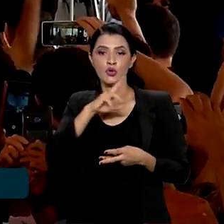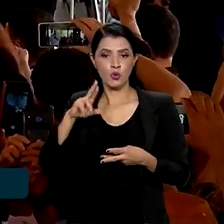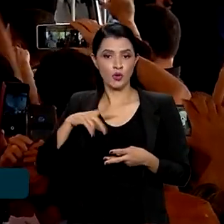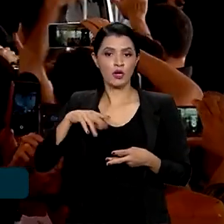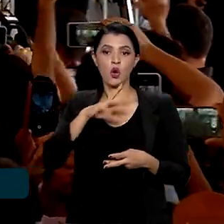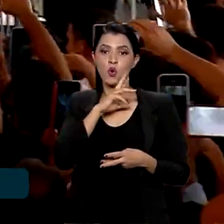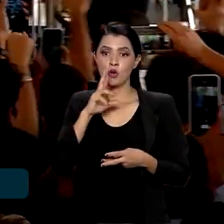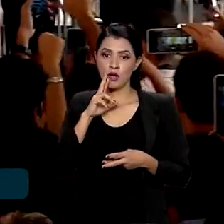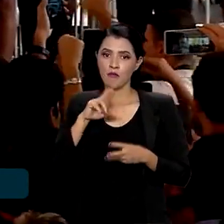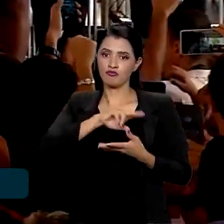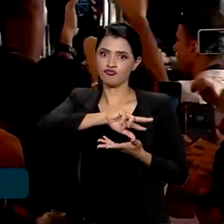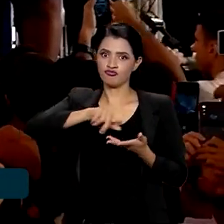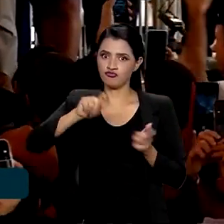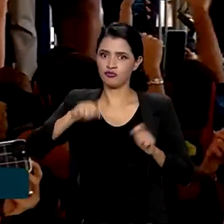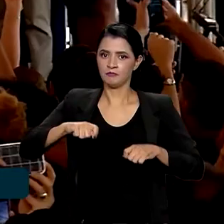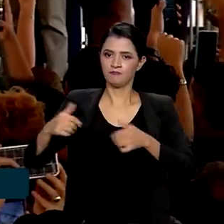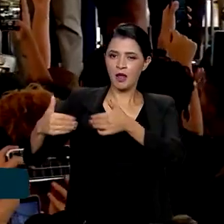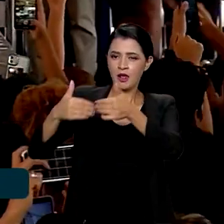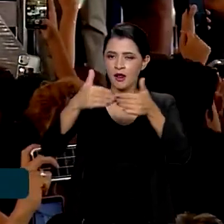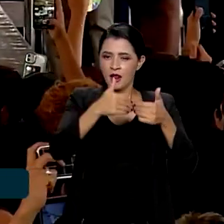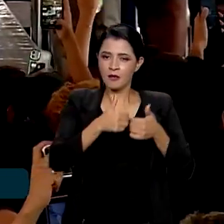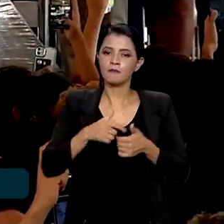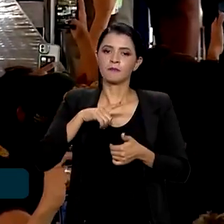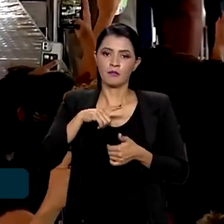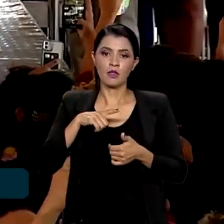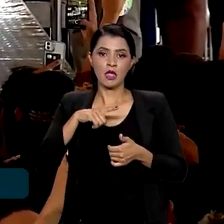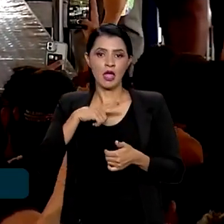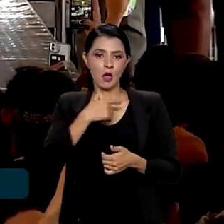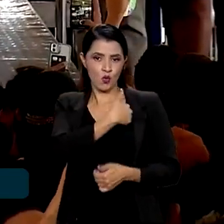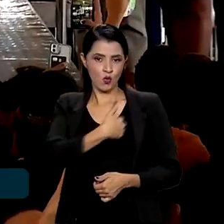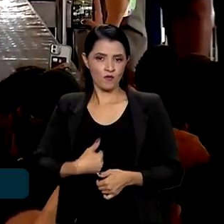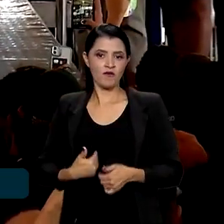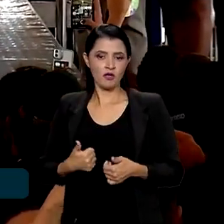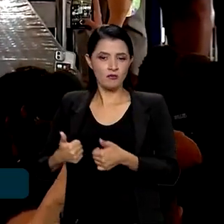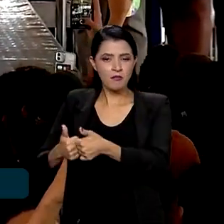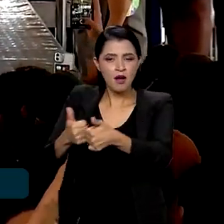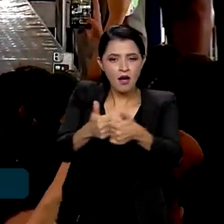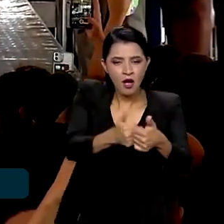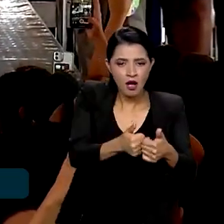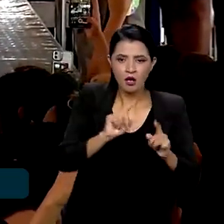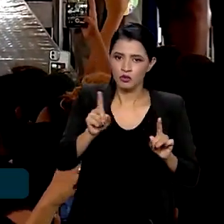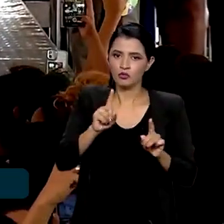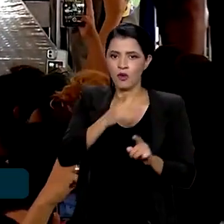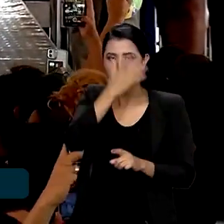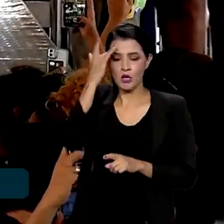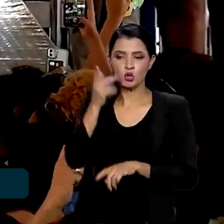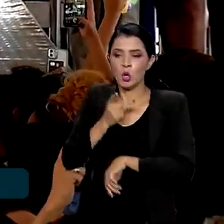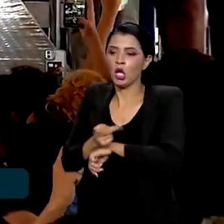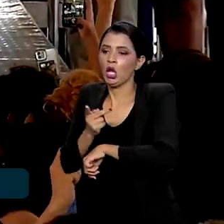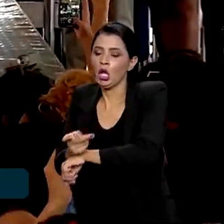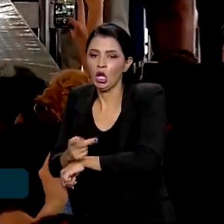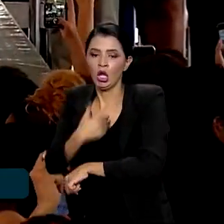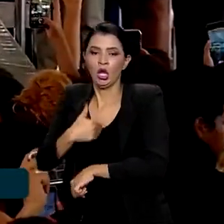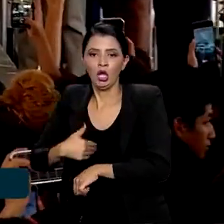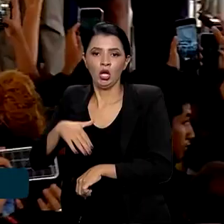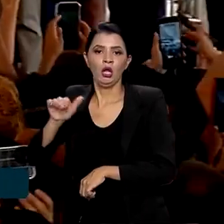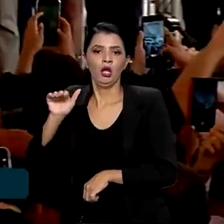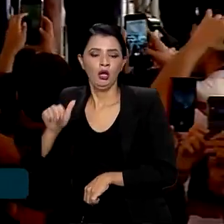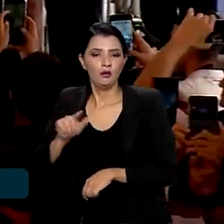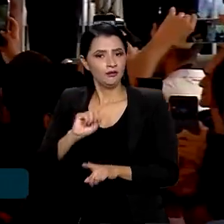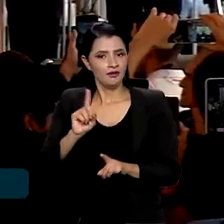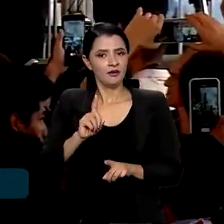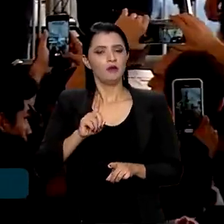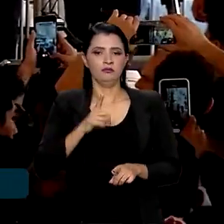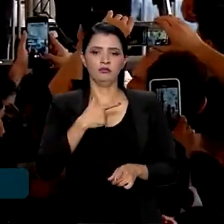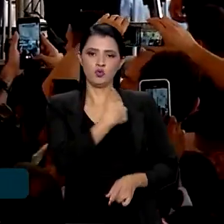É o Estado se aproximando das pessoas e não as pessoas tendo que ir atrás do Estado. É o Estado que tem